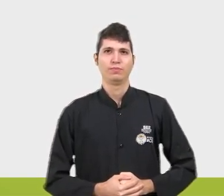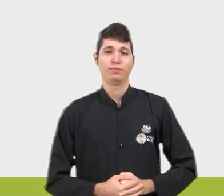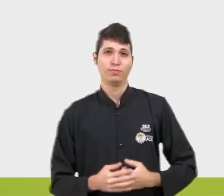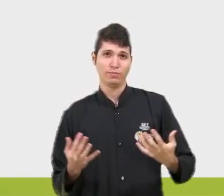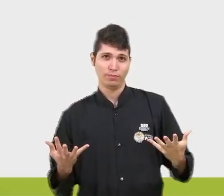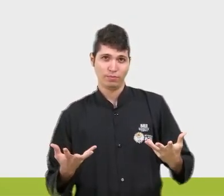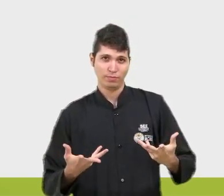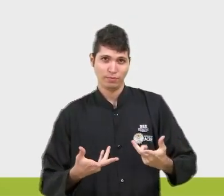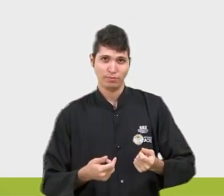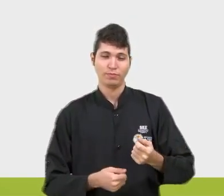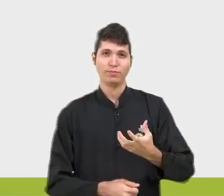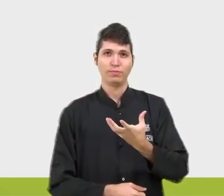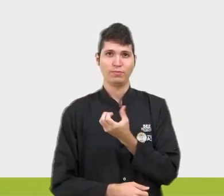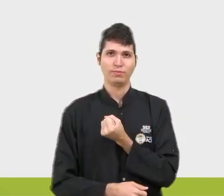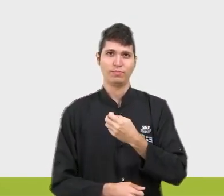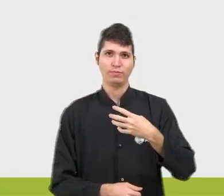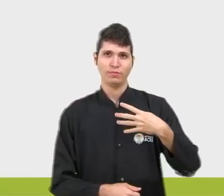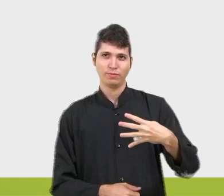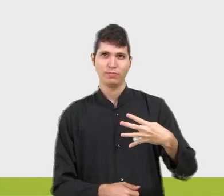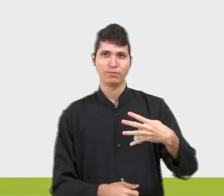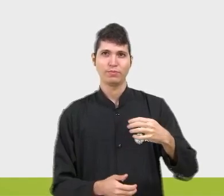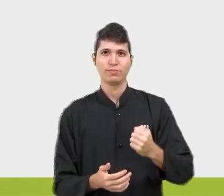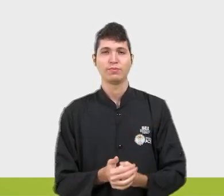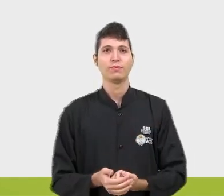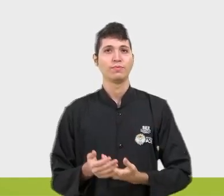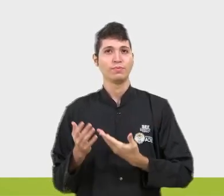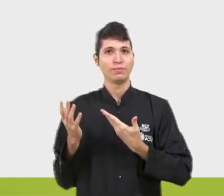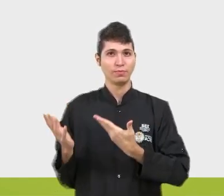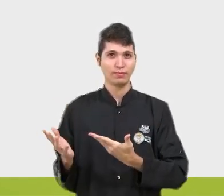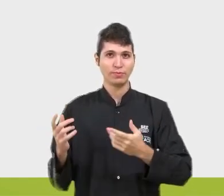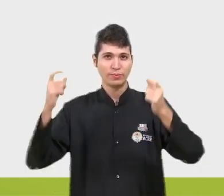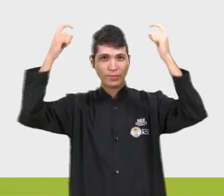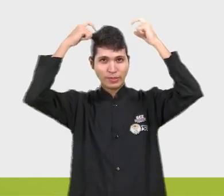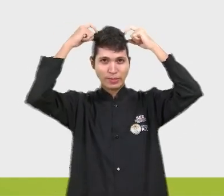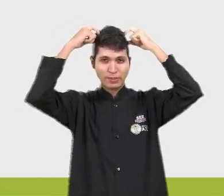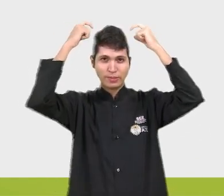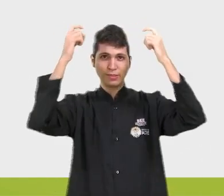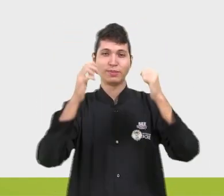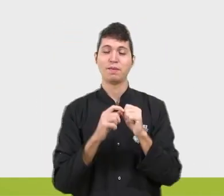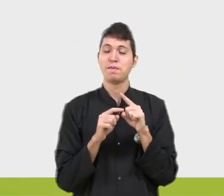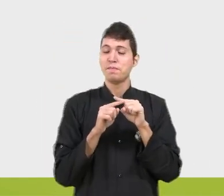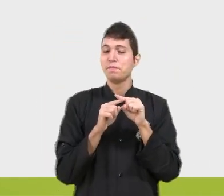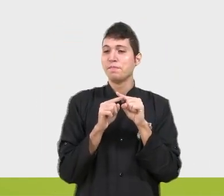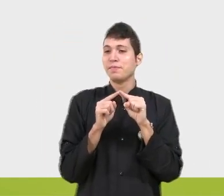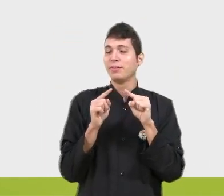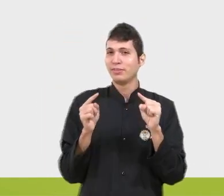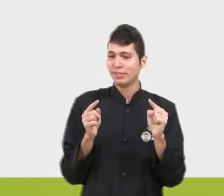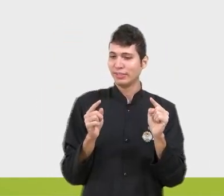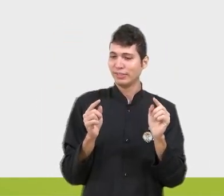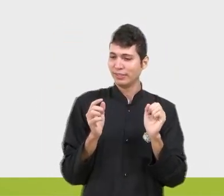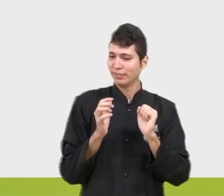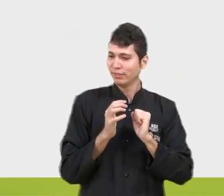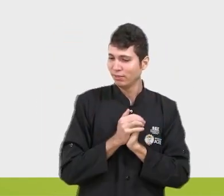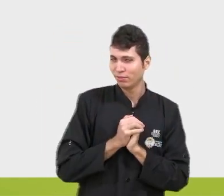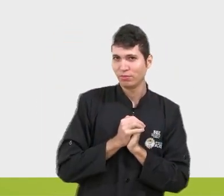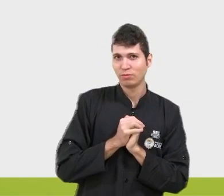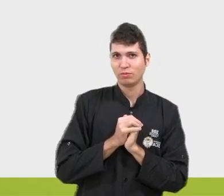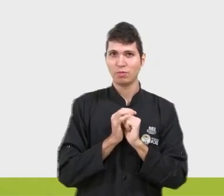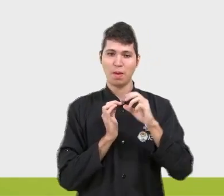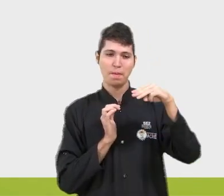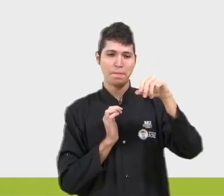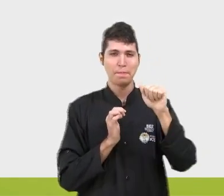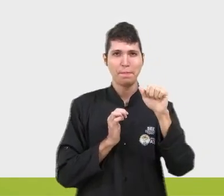Competência de número 4, um meme para vocês, né? O Ursinho Puff aí. Mas, porém, e olha só ele quando ele